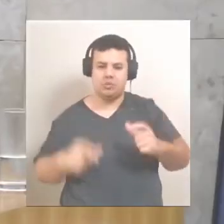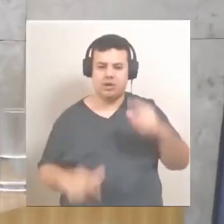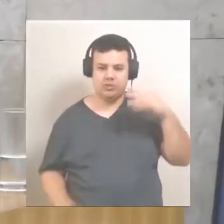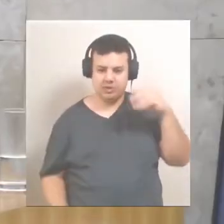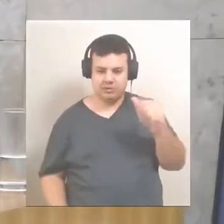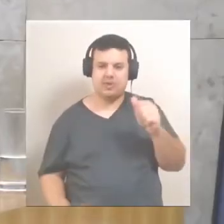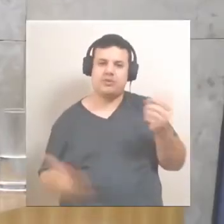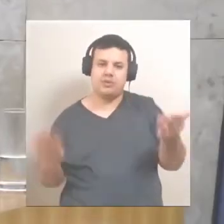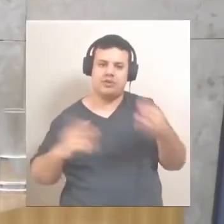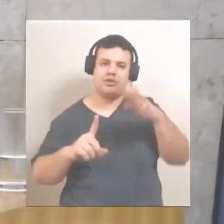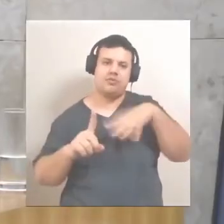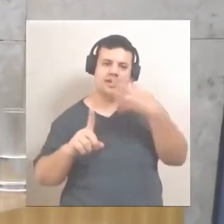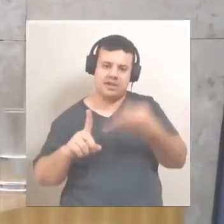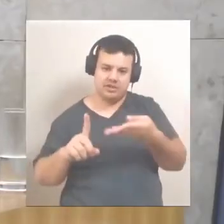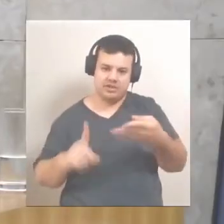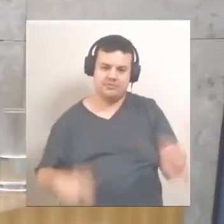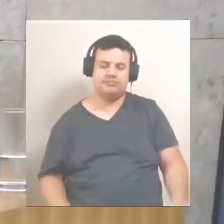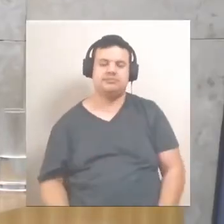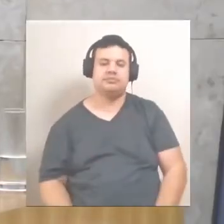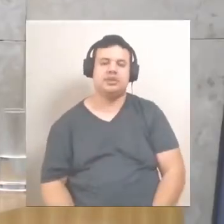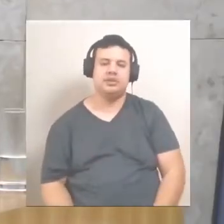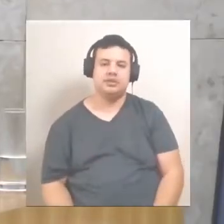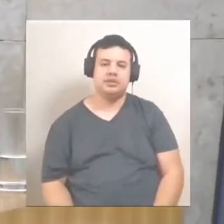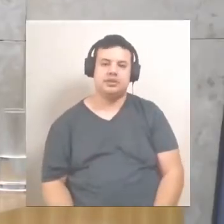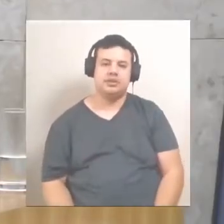nesse momento.